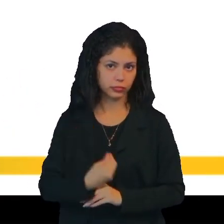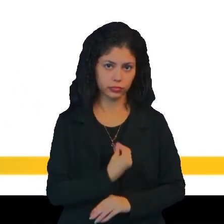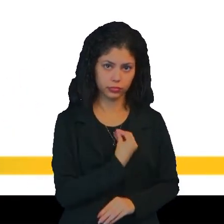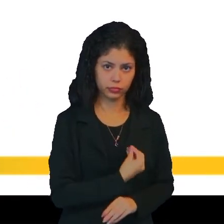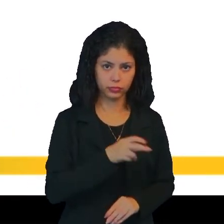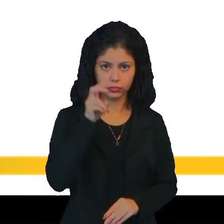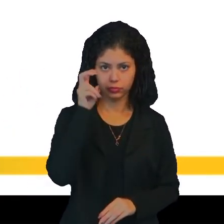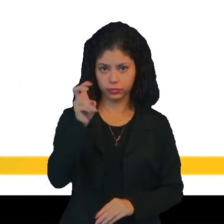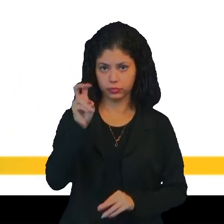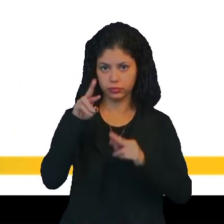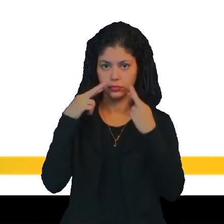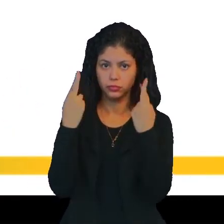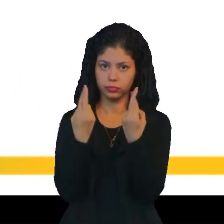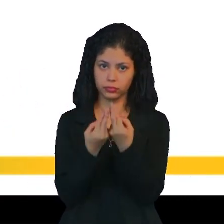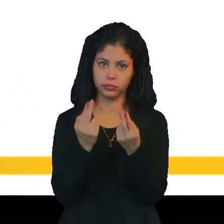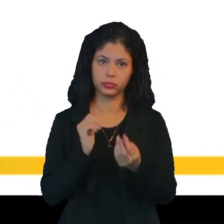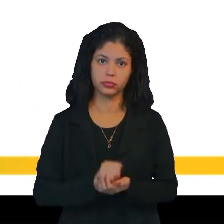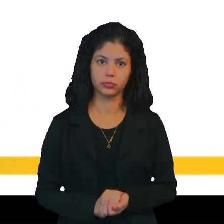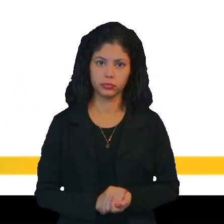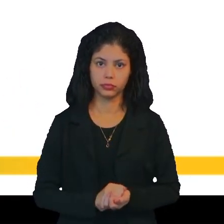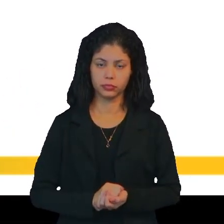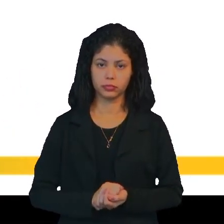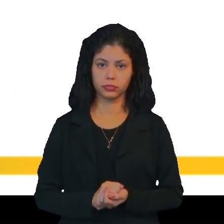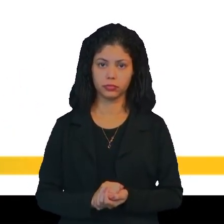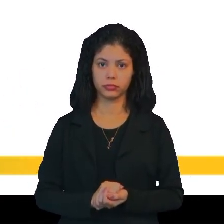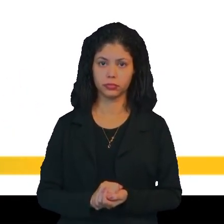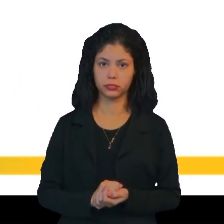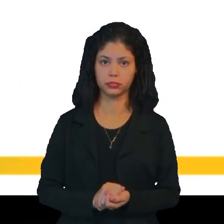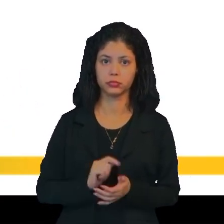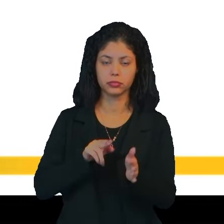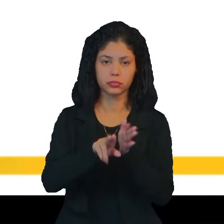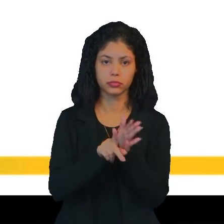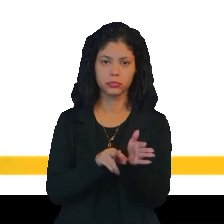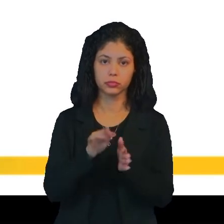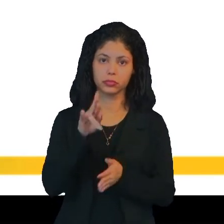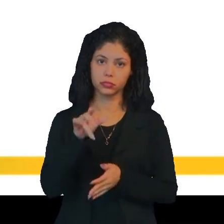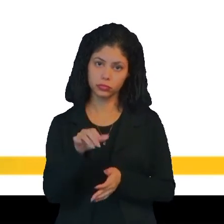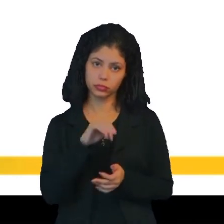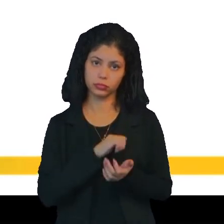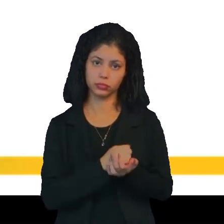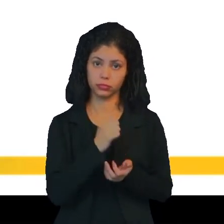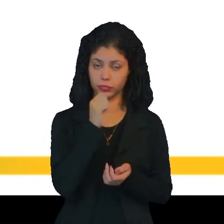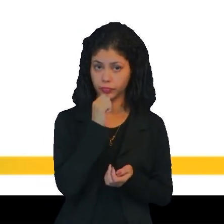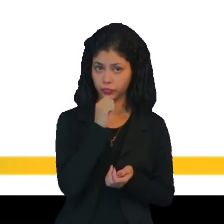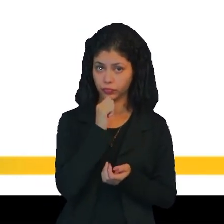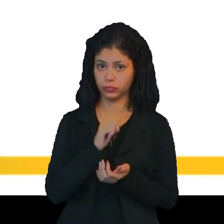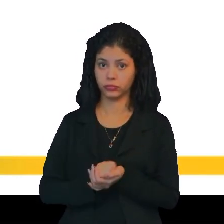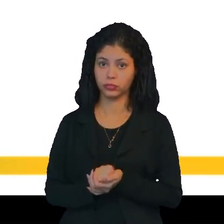de 5 reinos, né? Então, nós temos que o Whittaker é um biólogo botânico e ecologista